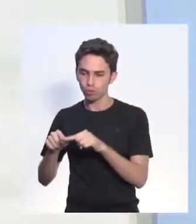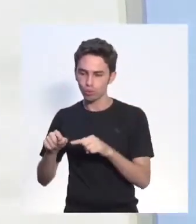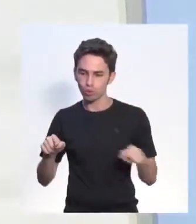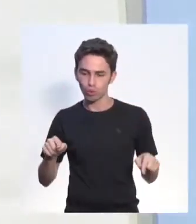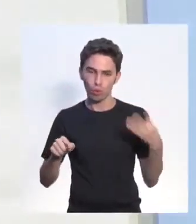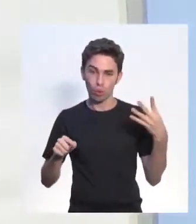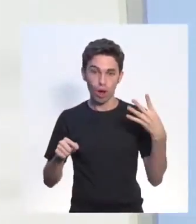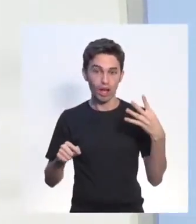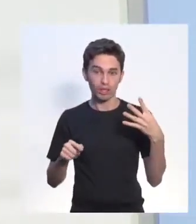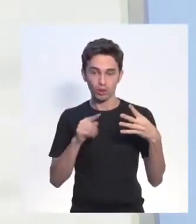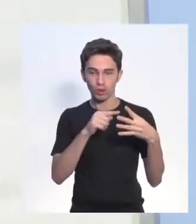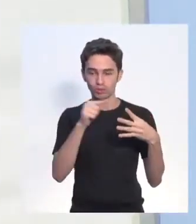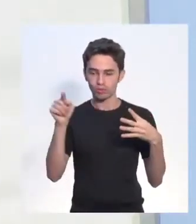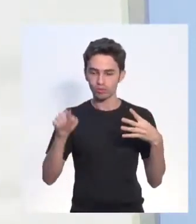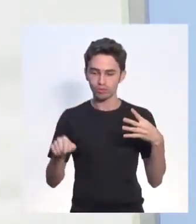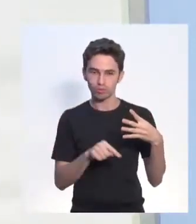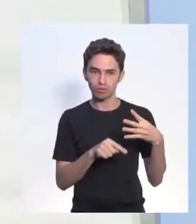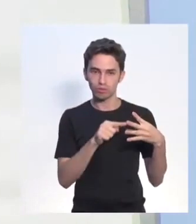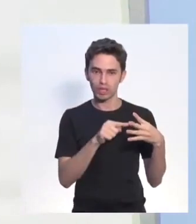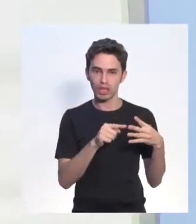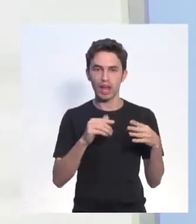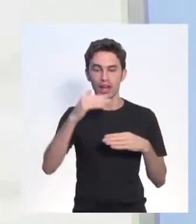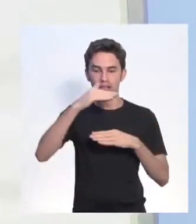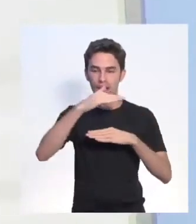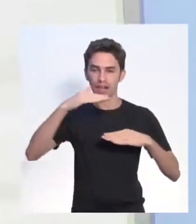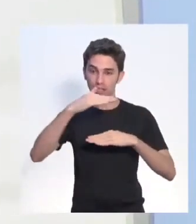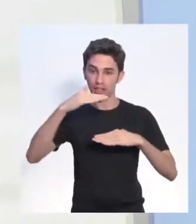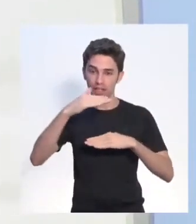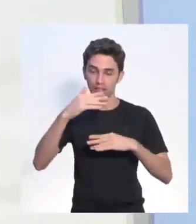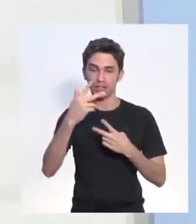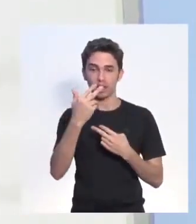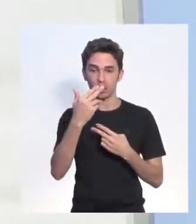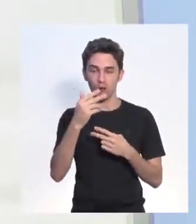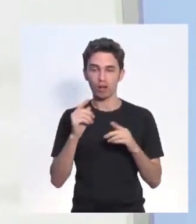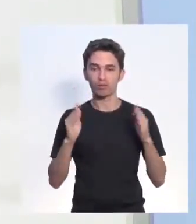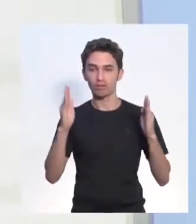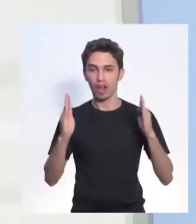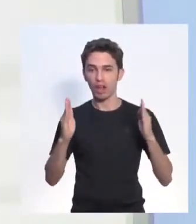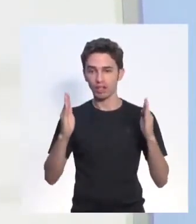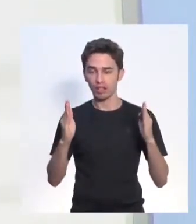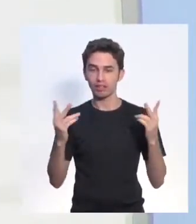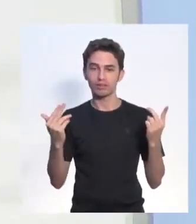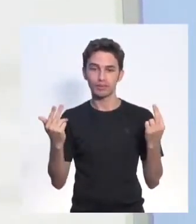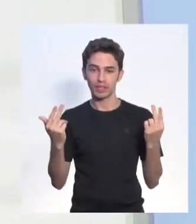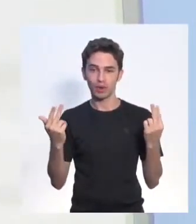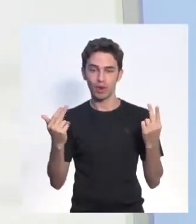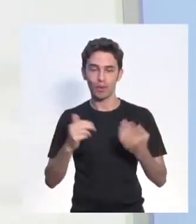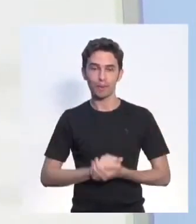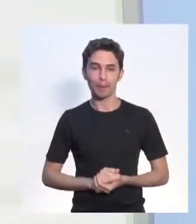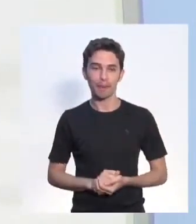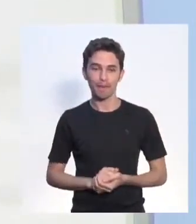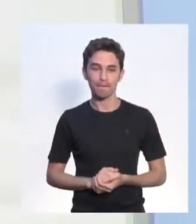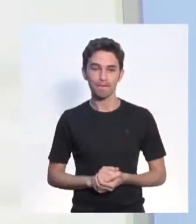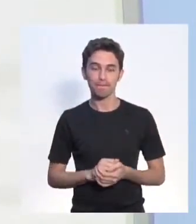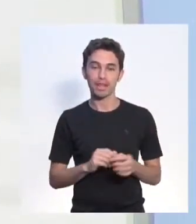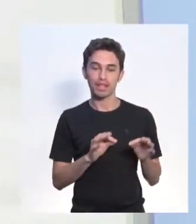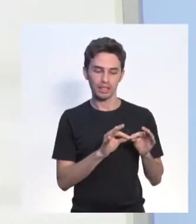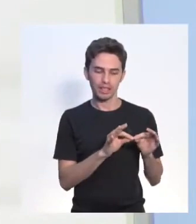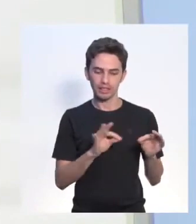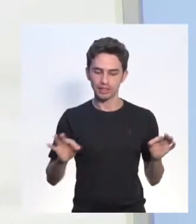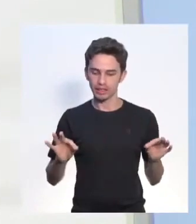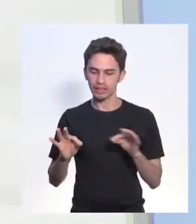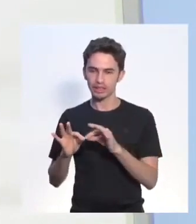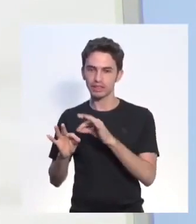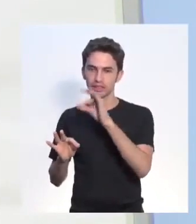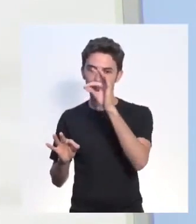este lado de baixo é igual a este lado de cima. Este lado da direita é igual ao lado da esquerda. E, além disso, ele tem 4 ângulos de